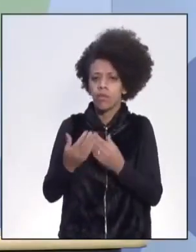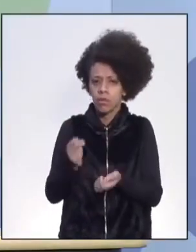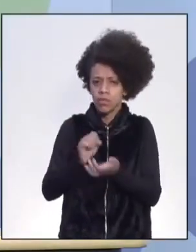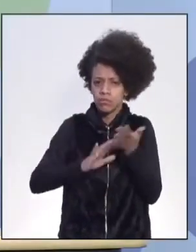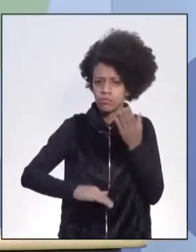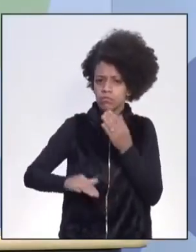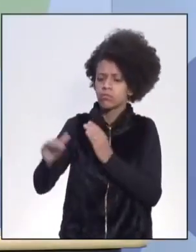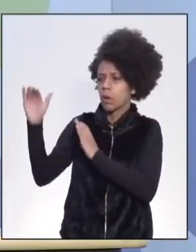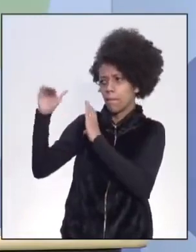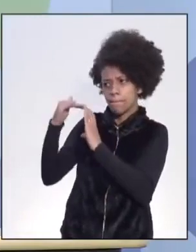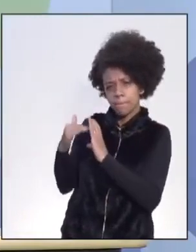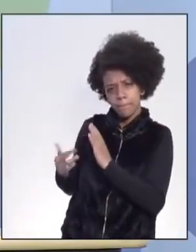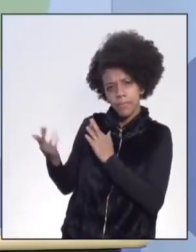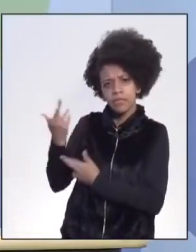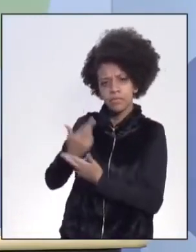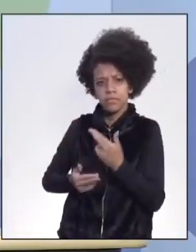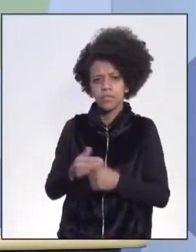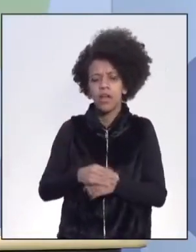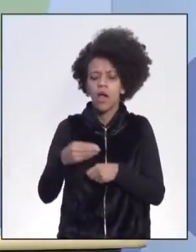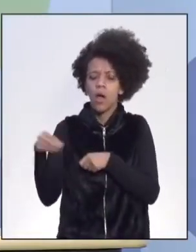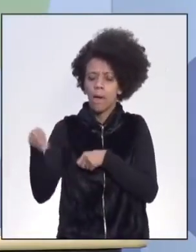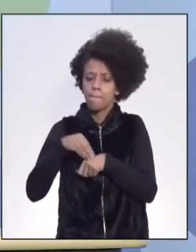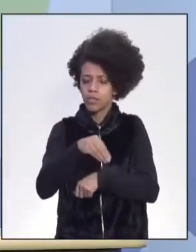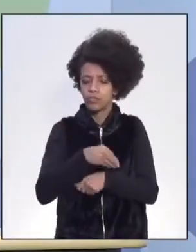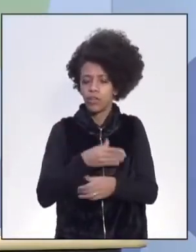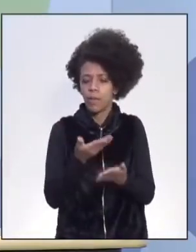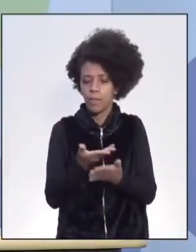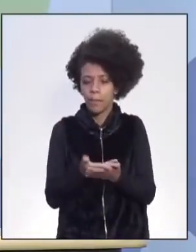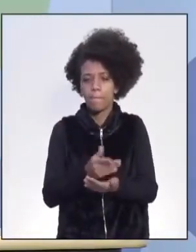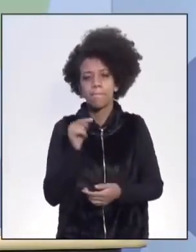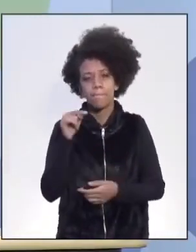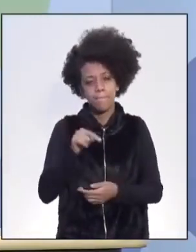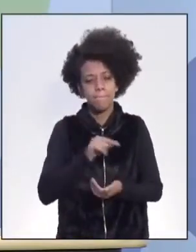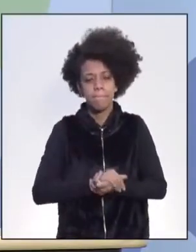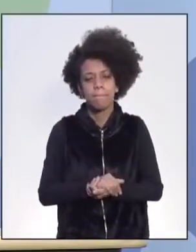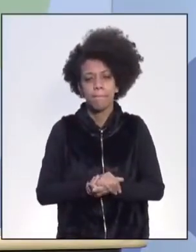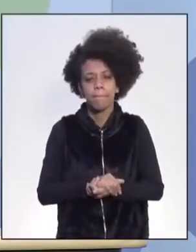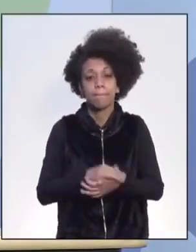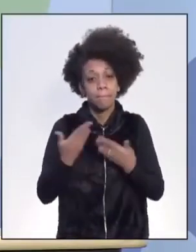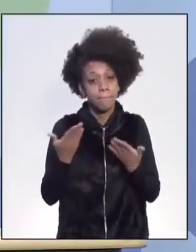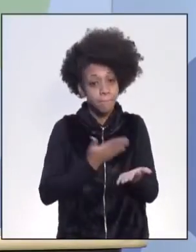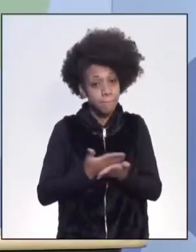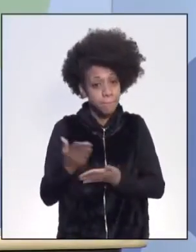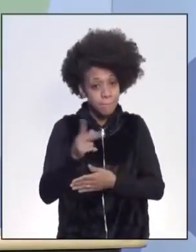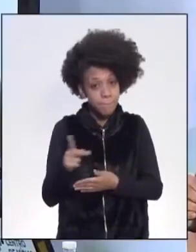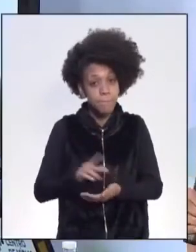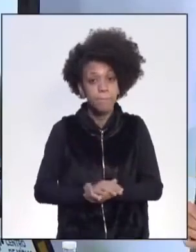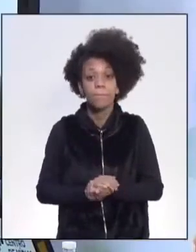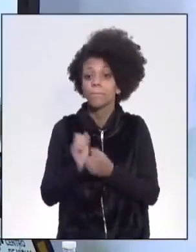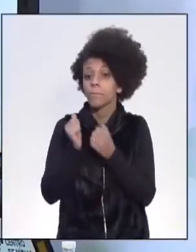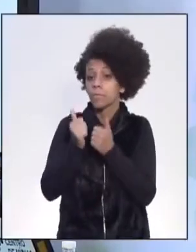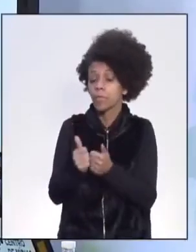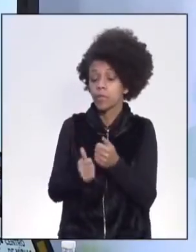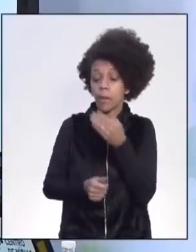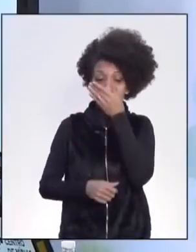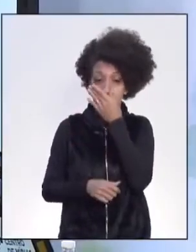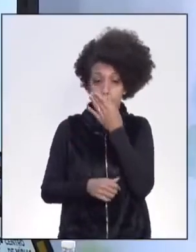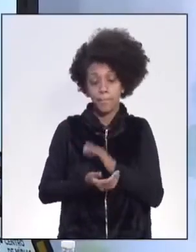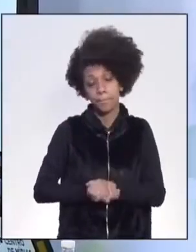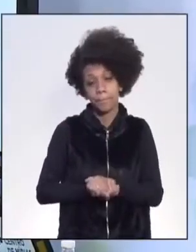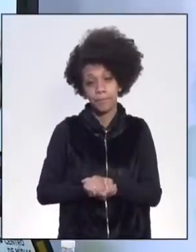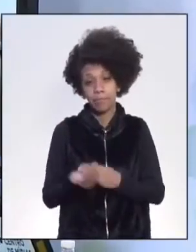atividades, mande as respostas lá para mim, que eu vou passar tudo para a professora Roberta, tá bom? Vamos então começar, professora? Vamos sim. Então, olha, a nossa aula